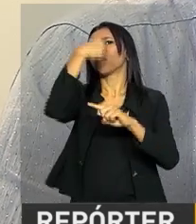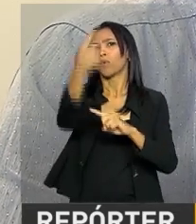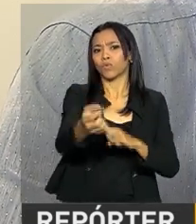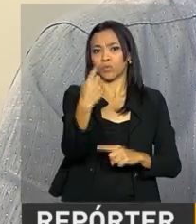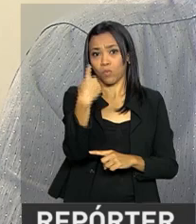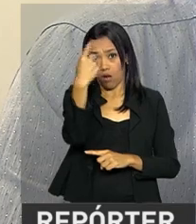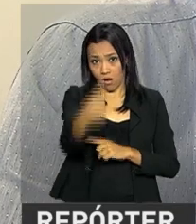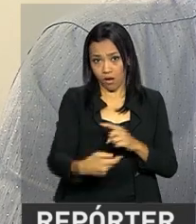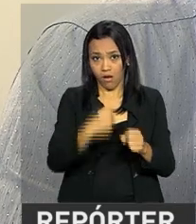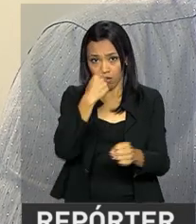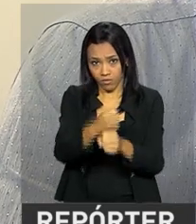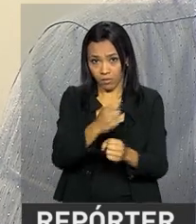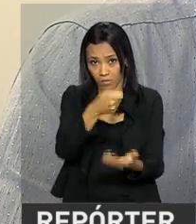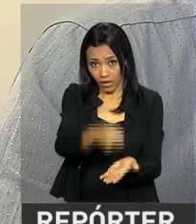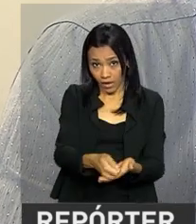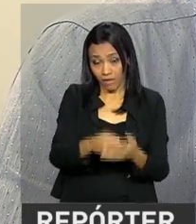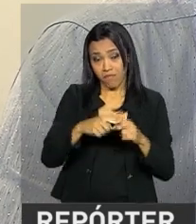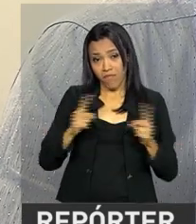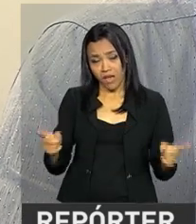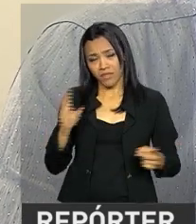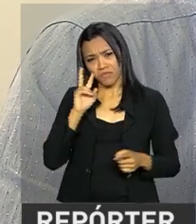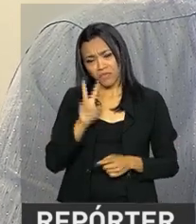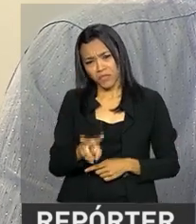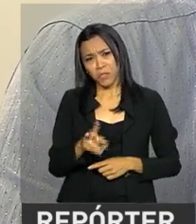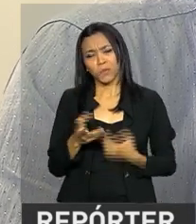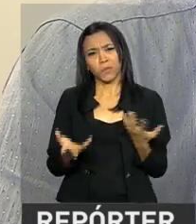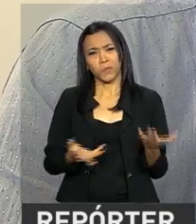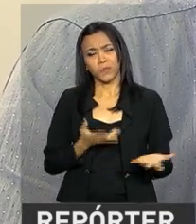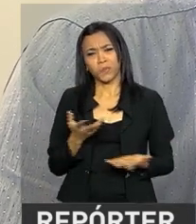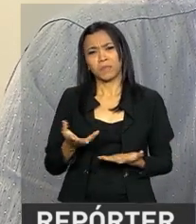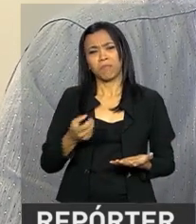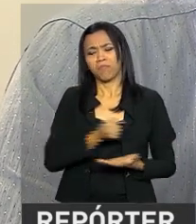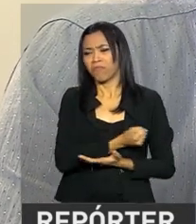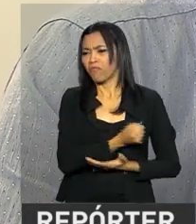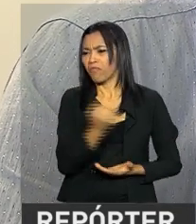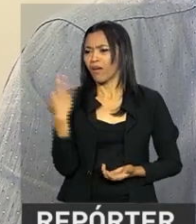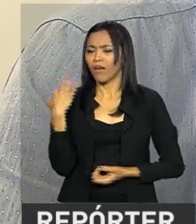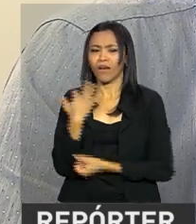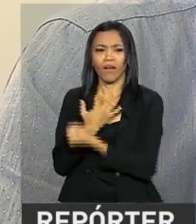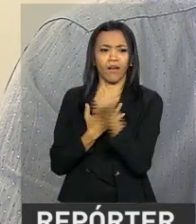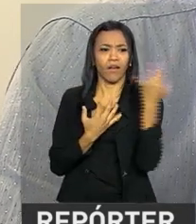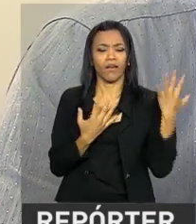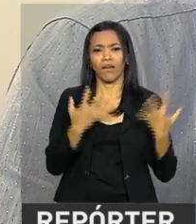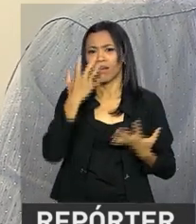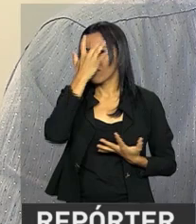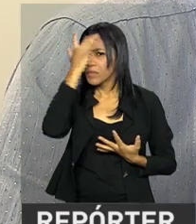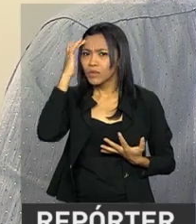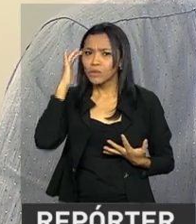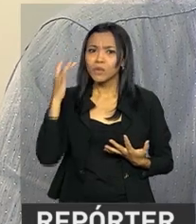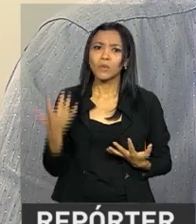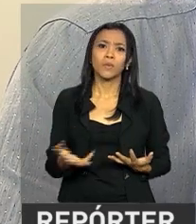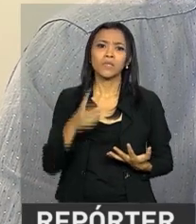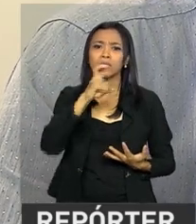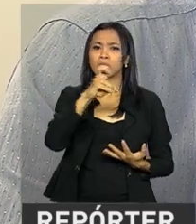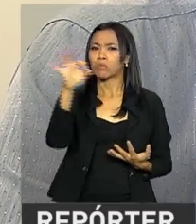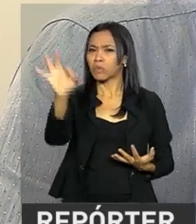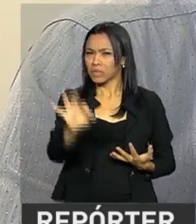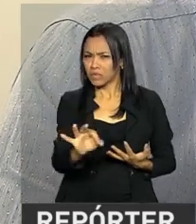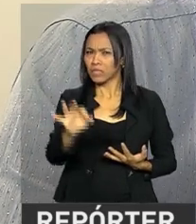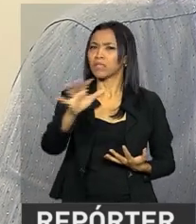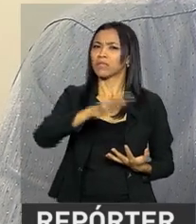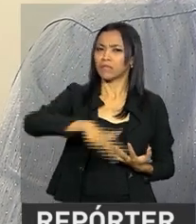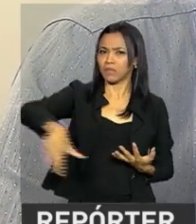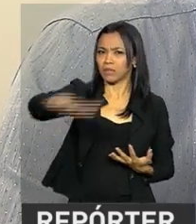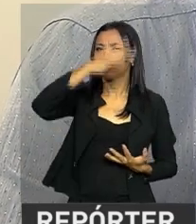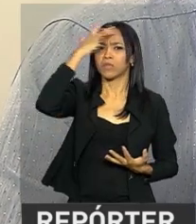seguinte. Mas há uma percepção de que existe um grau de pessoas, um número ainda de 5%, em torno de